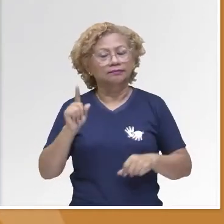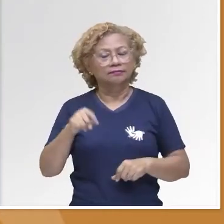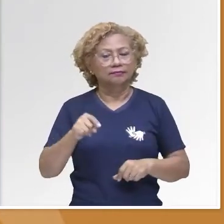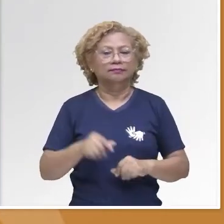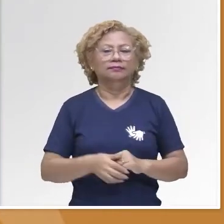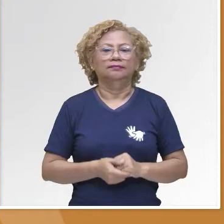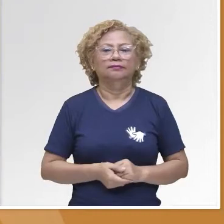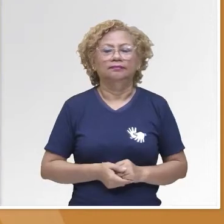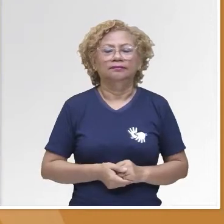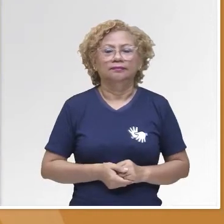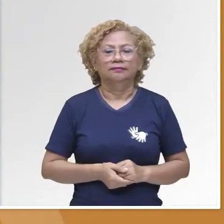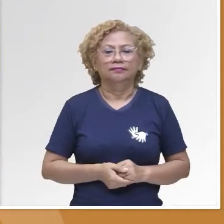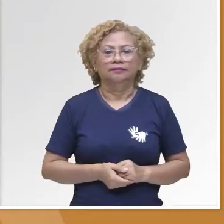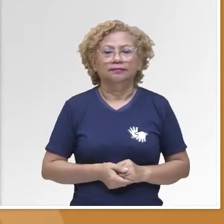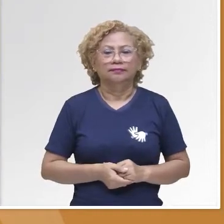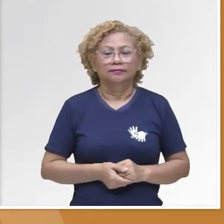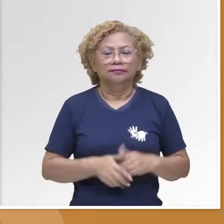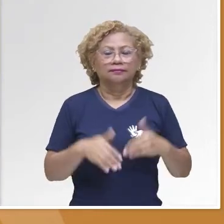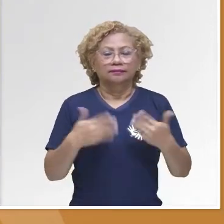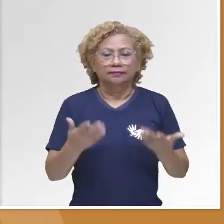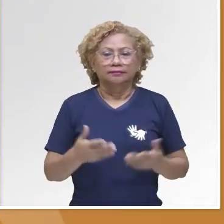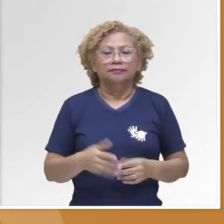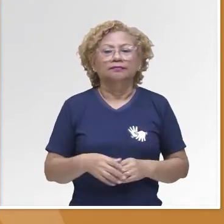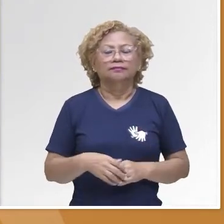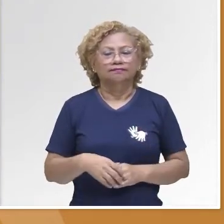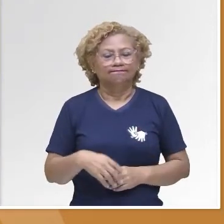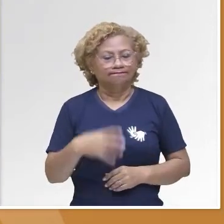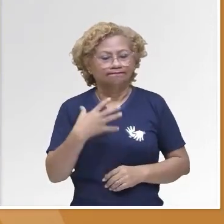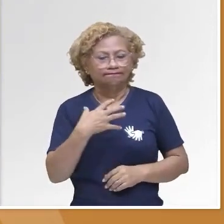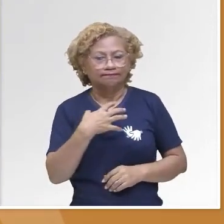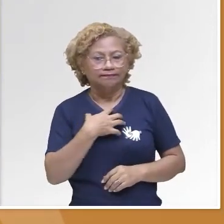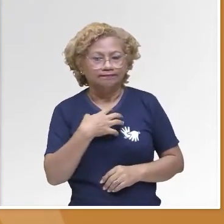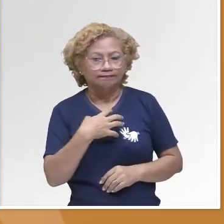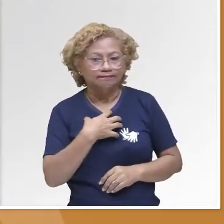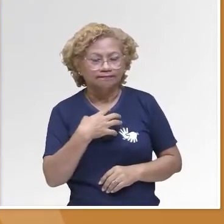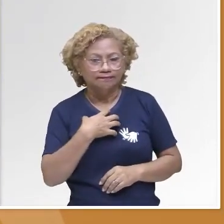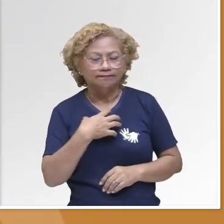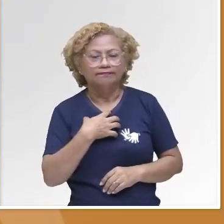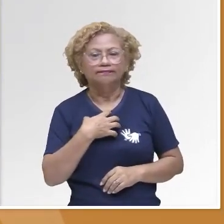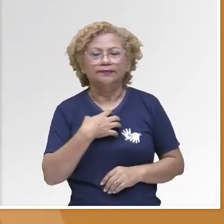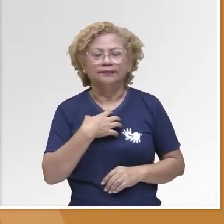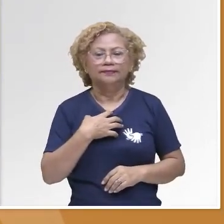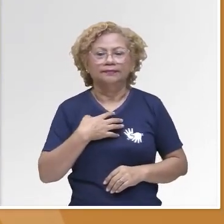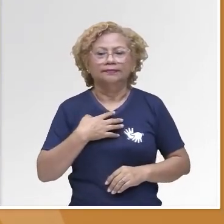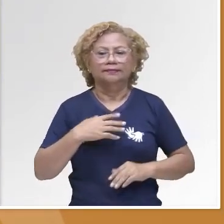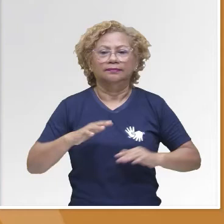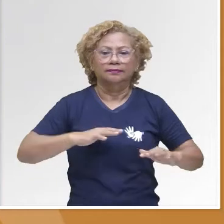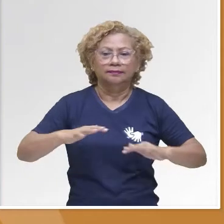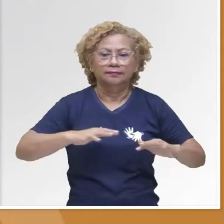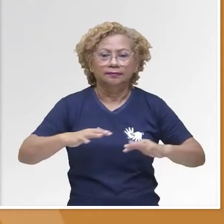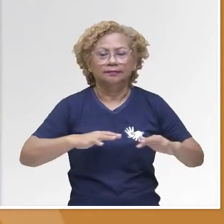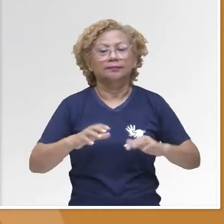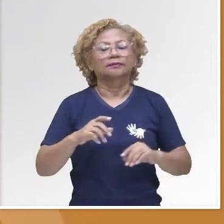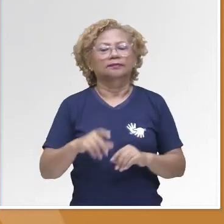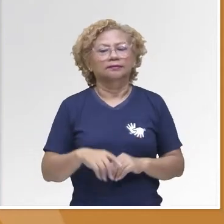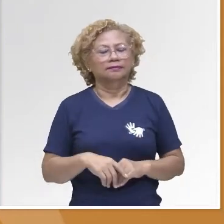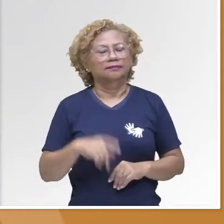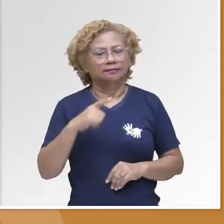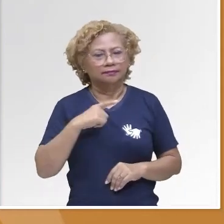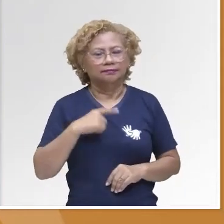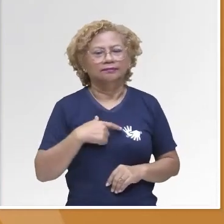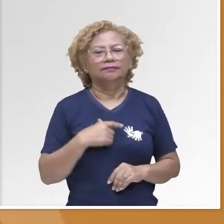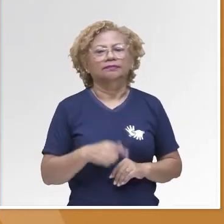na diminuição desses impactos causados, tá, por esses abalos sísmicos,